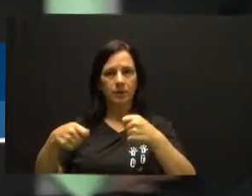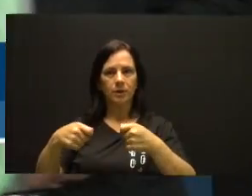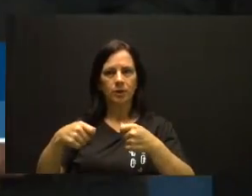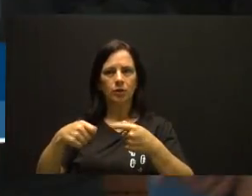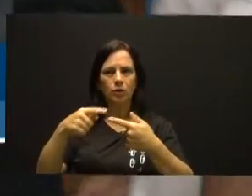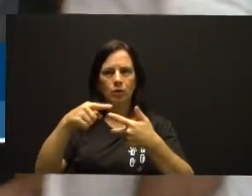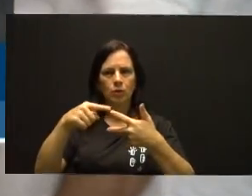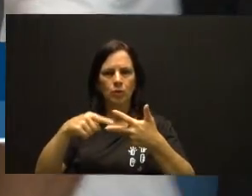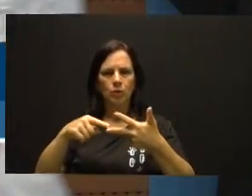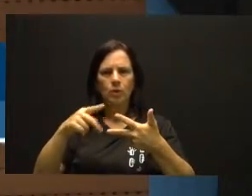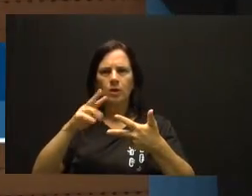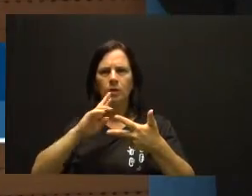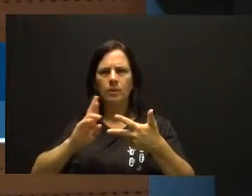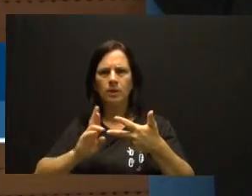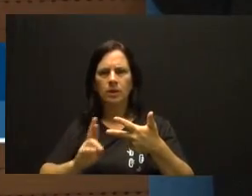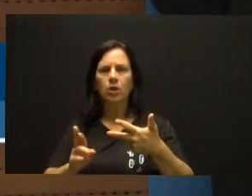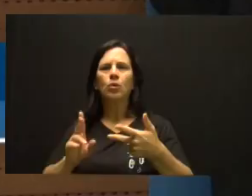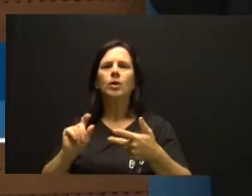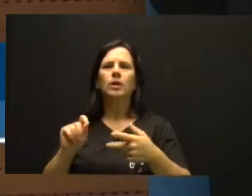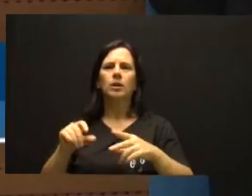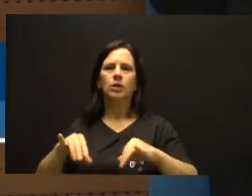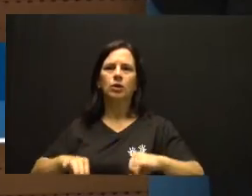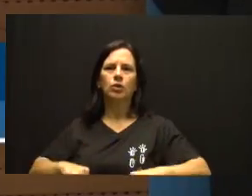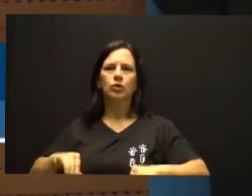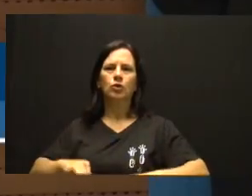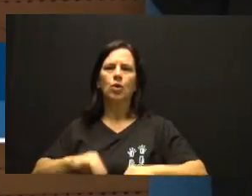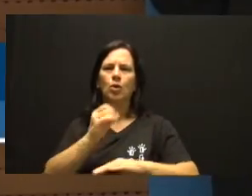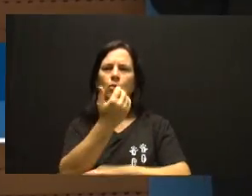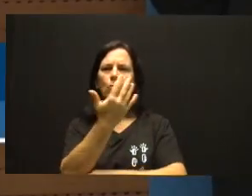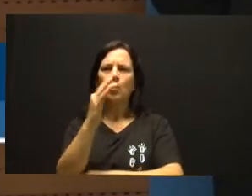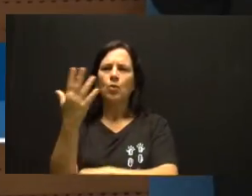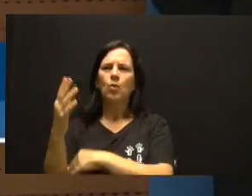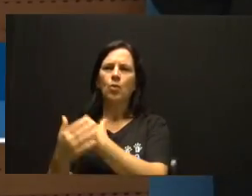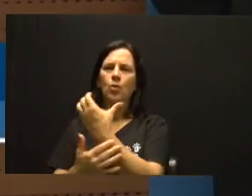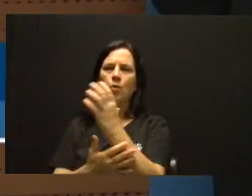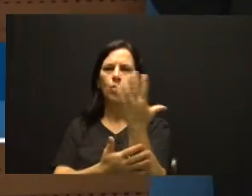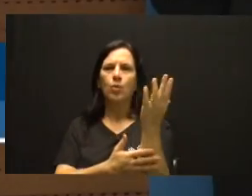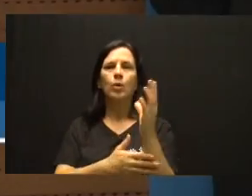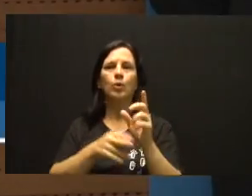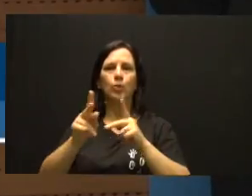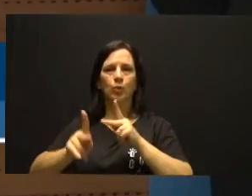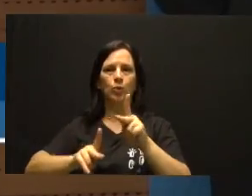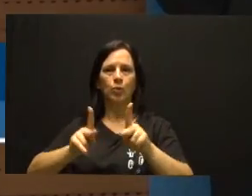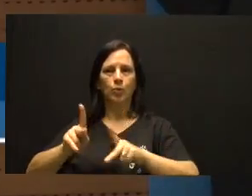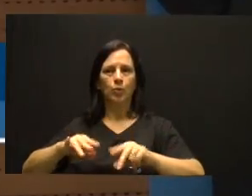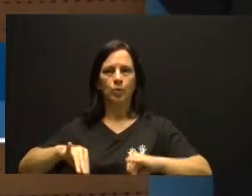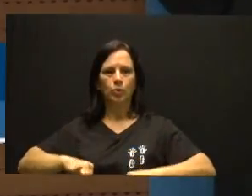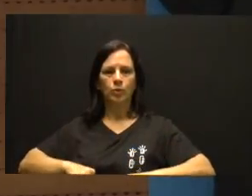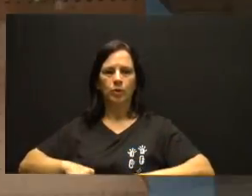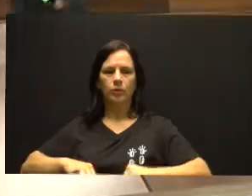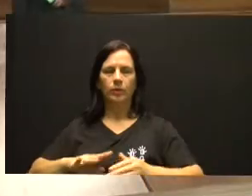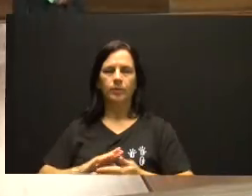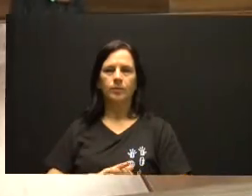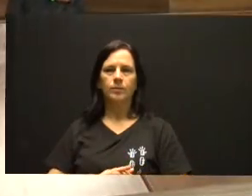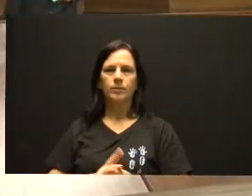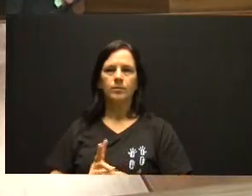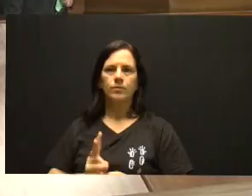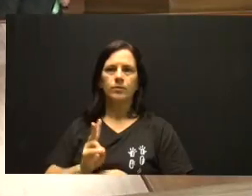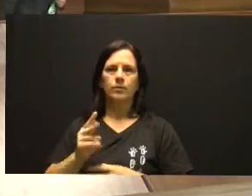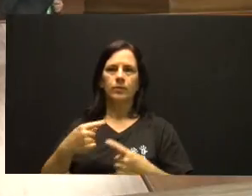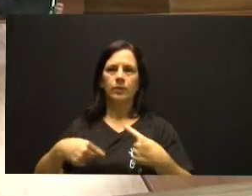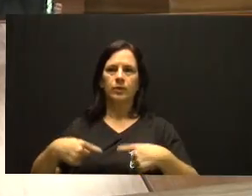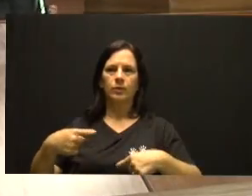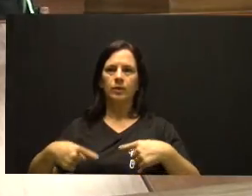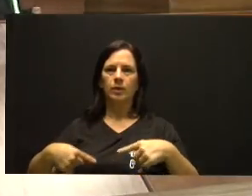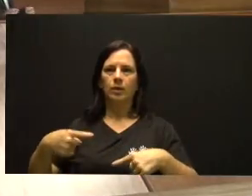de tudo isso, gente, quem sofre é o meio ambiente e a população da nossa cidade. Obrigado. Continua em